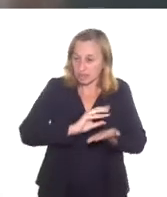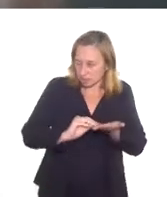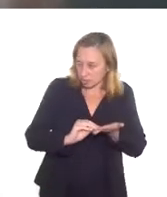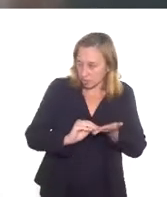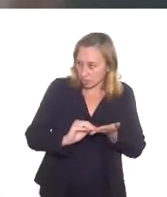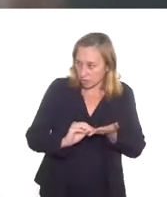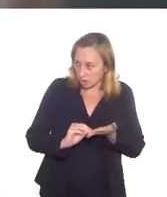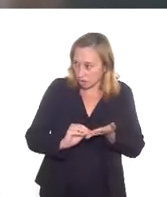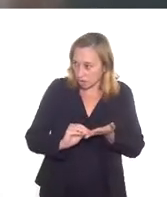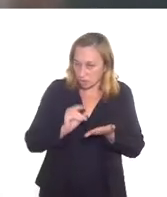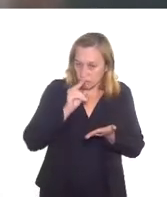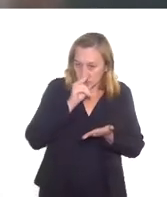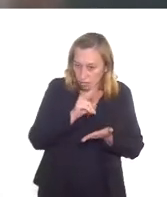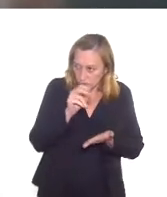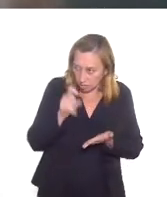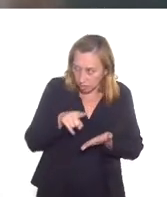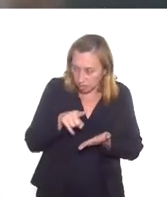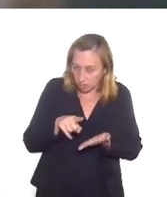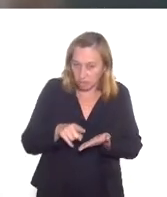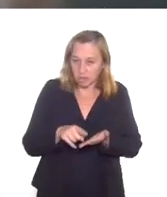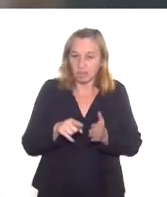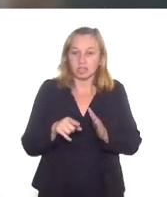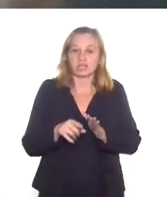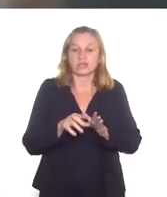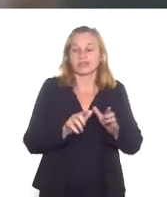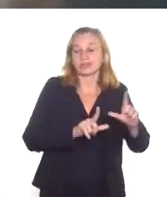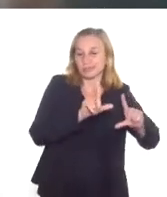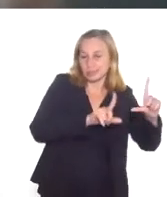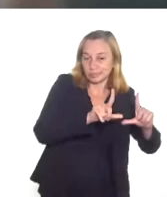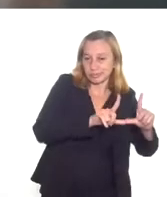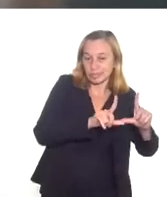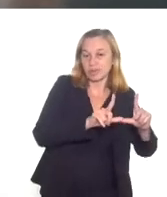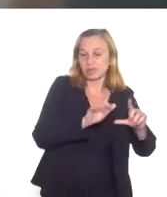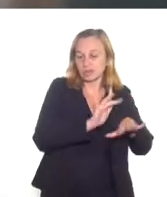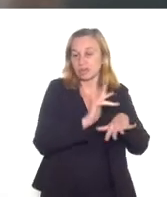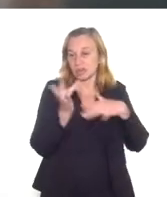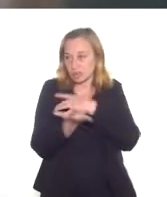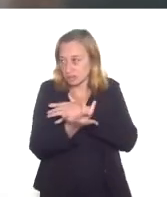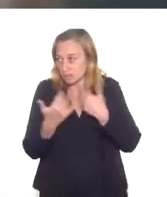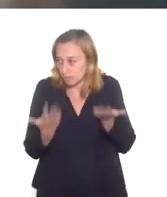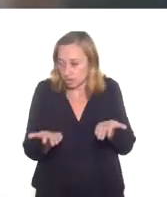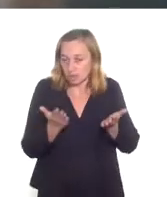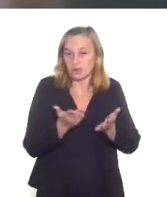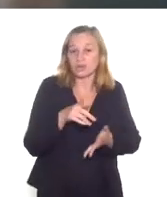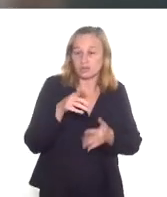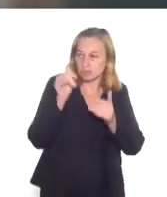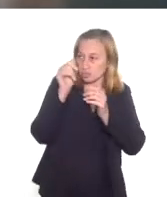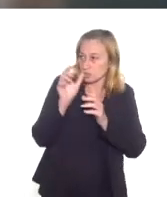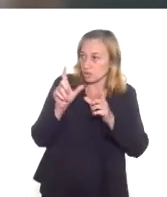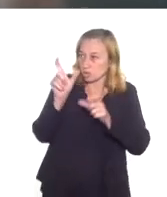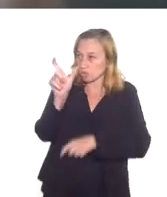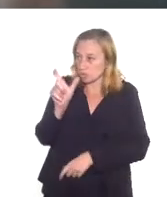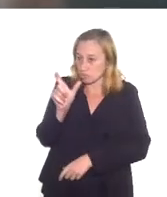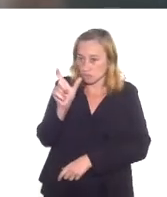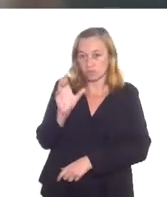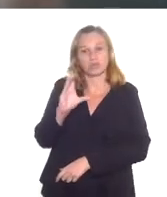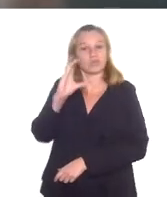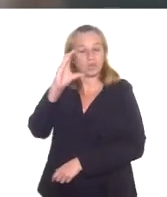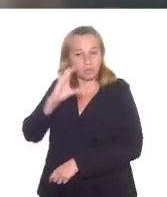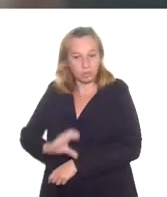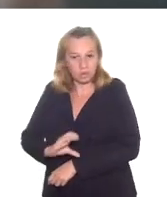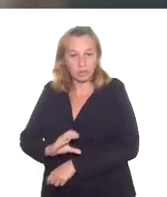lembra? Que vira e mexe, nós éramos matérias de redes sociais. Eu acho que você tem um comportamento muito ético na área da